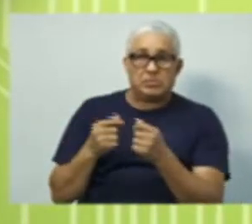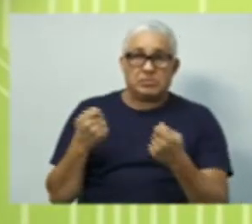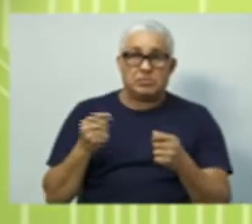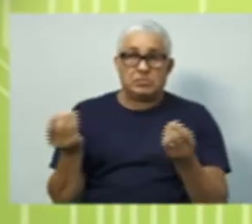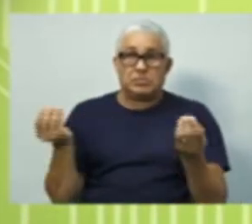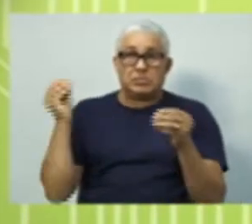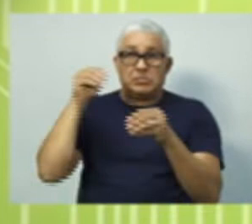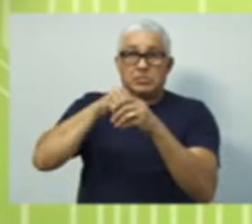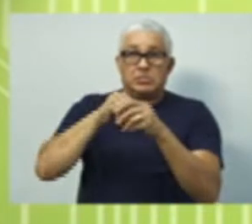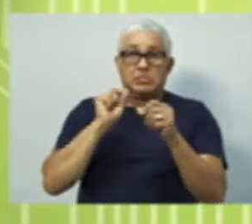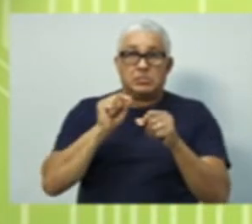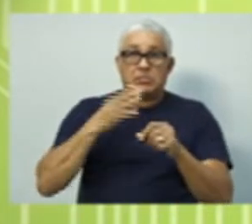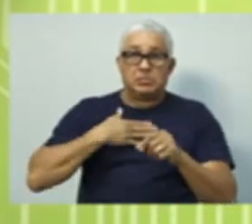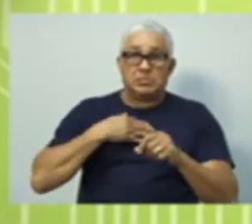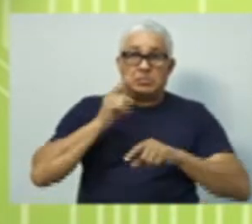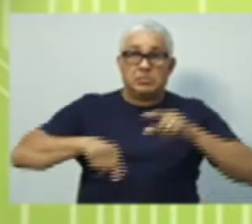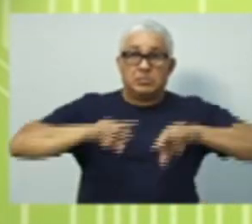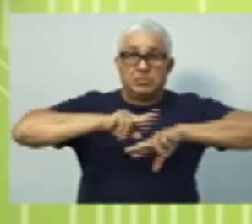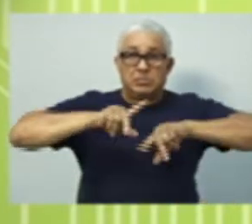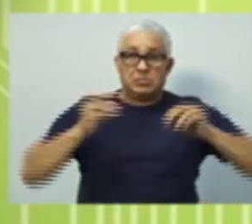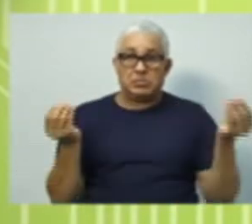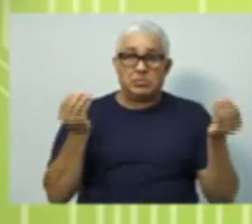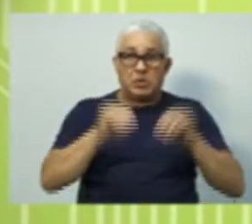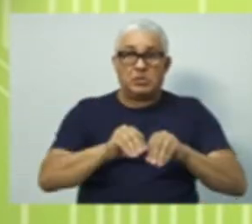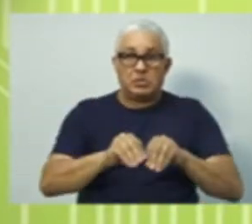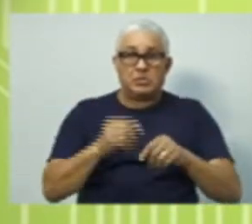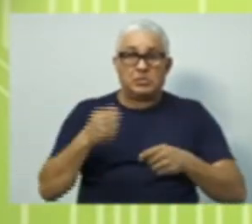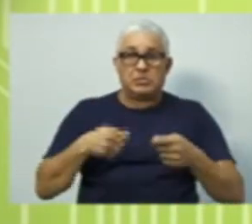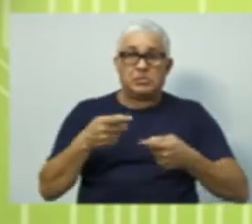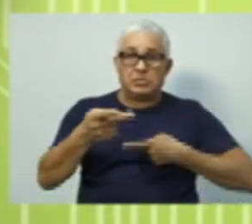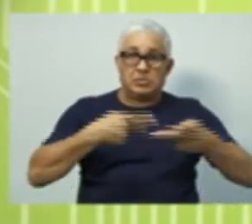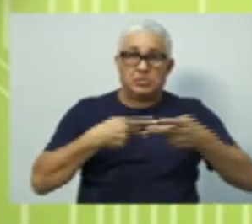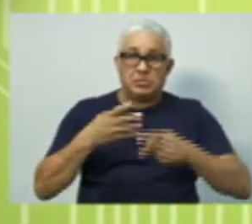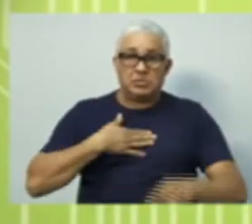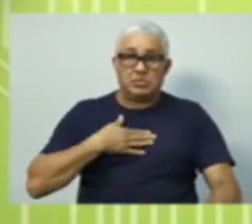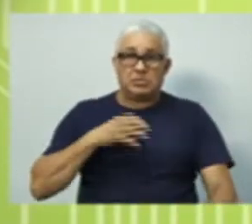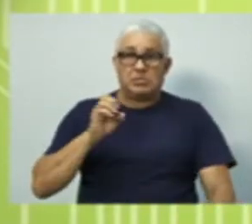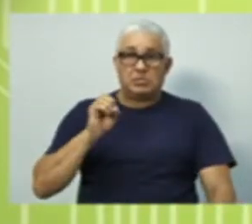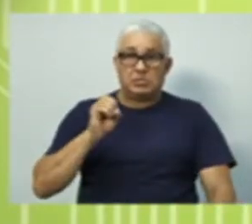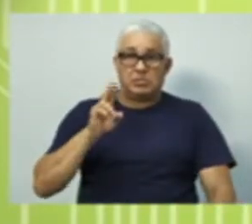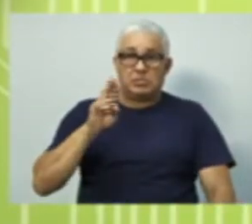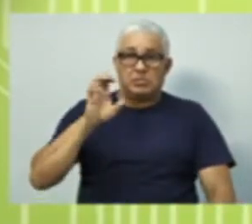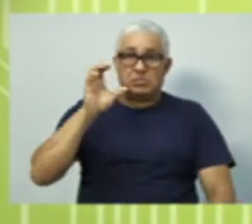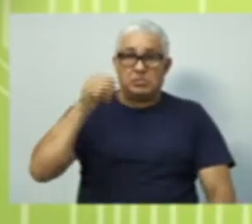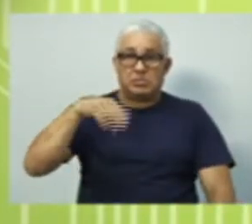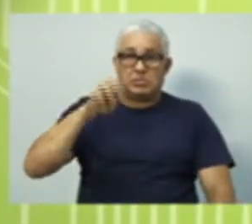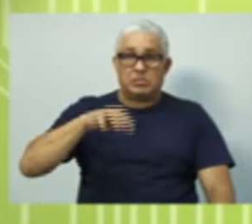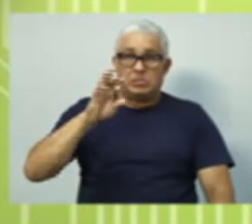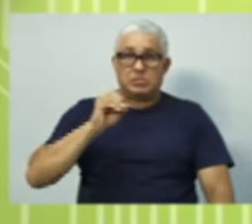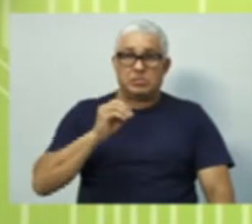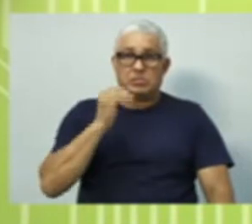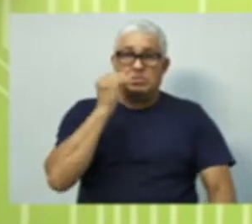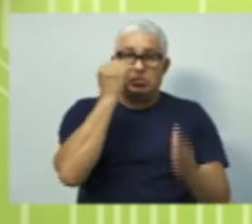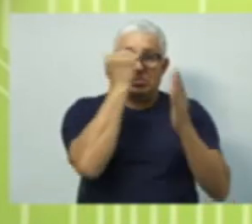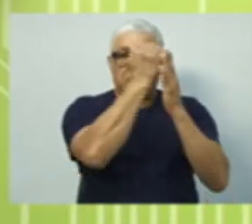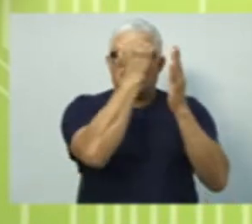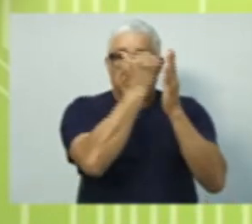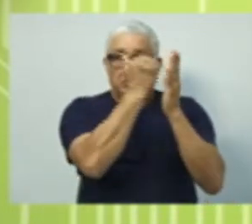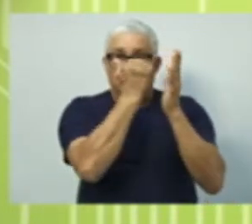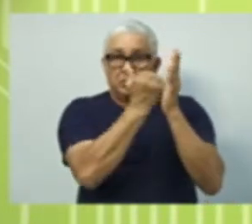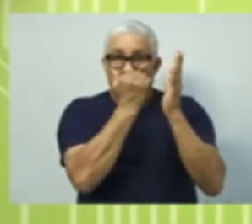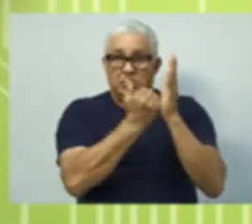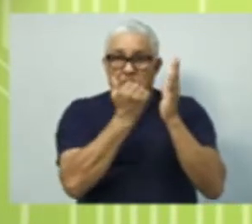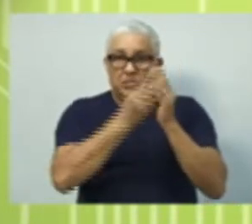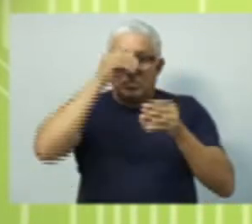recurso próprio. Caso não, você vai ter que pegar recurso em banco. Então, orçamento de despesa financeira. O custo de eu pegar